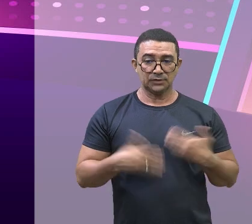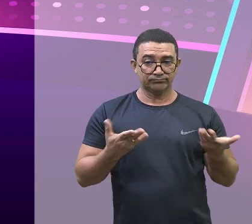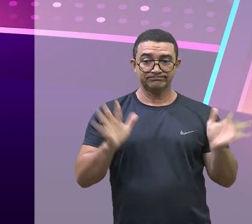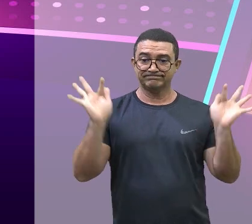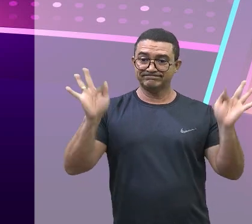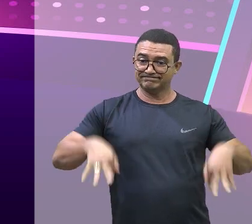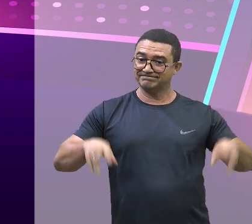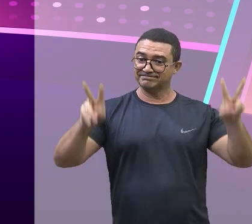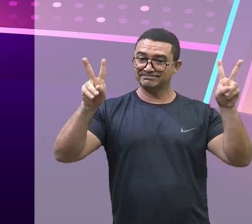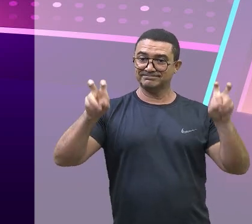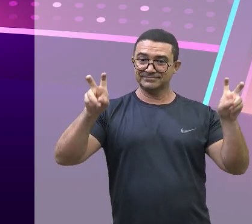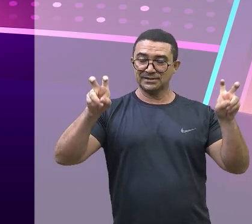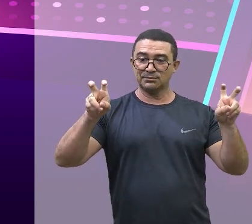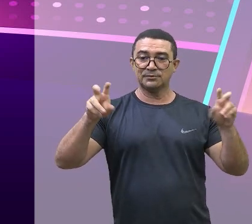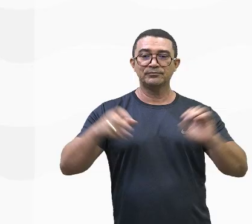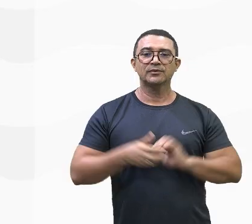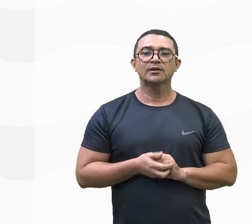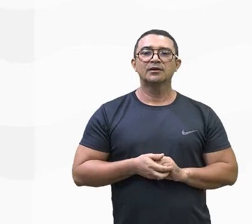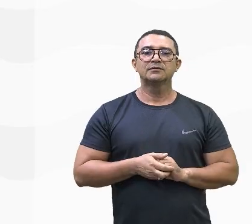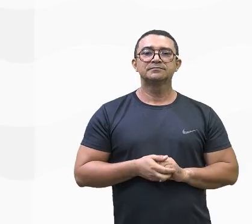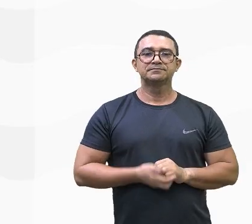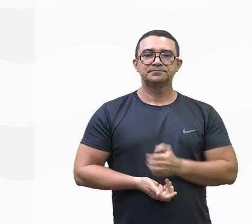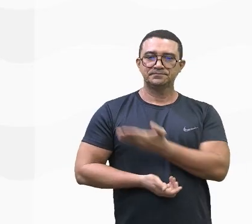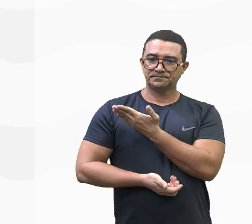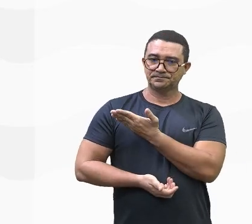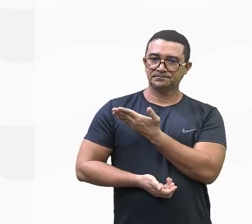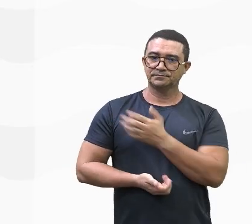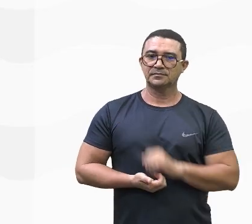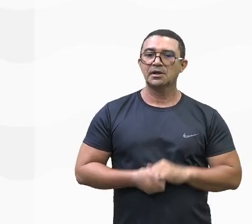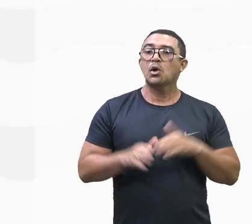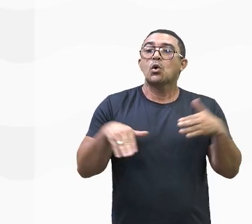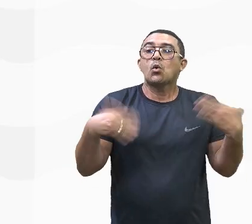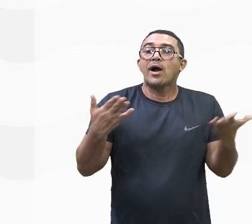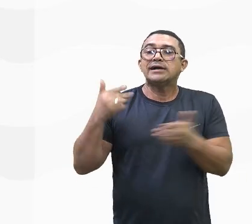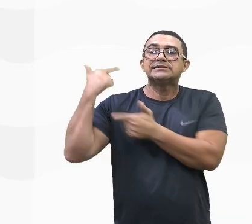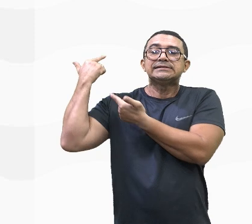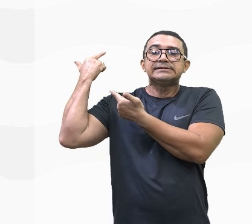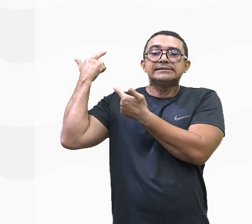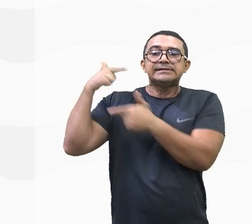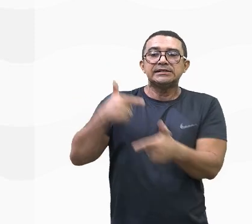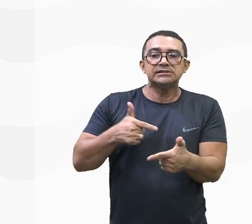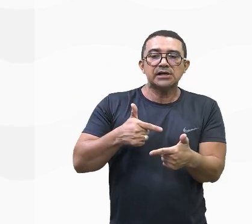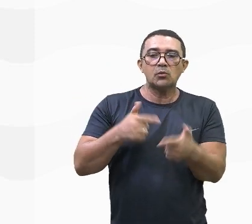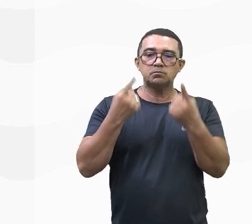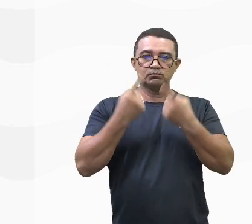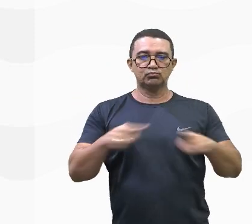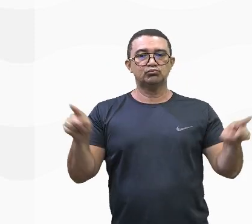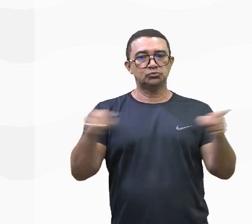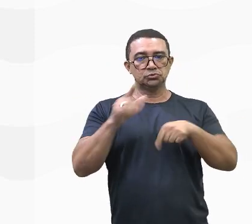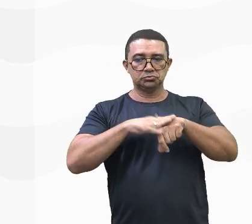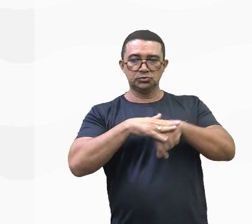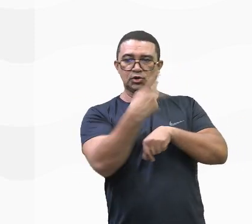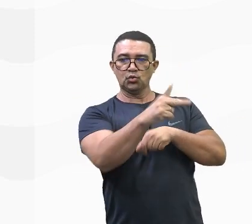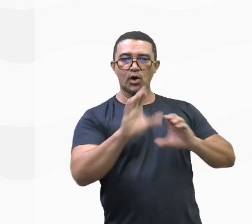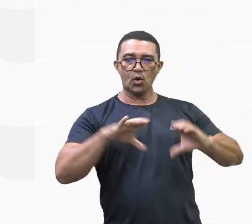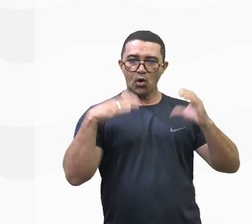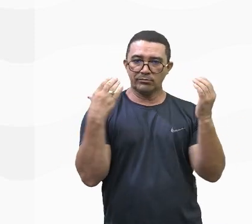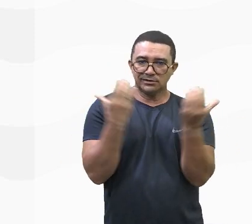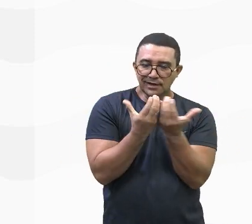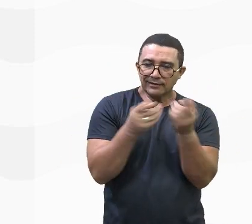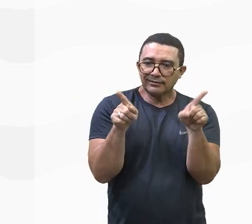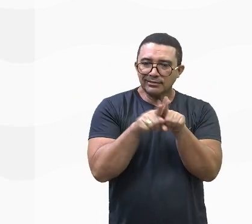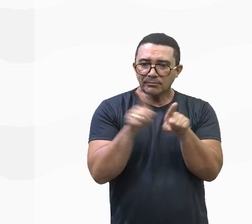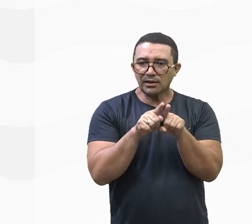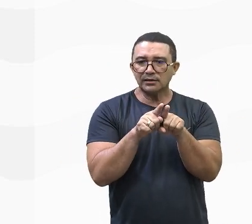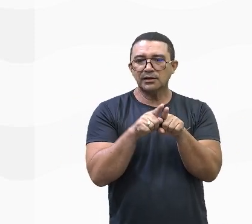assunto? Na nossa conclusão, olha o que temos aqui. Quais as tradições musicais da sua comunidade e da